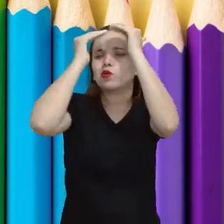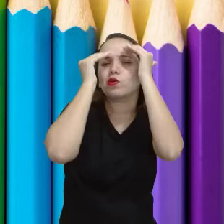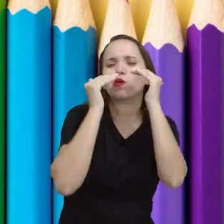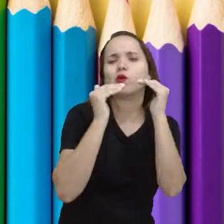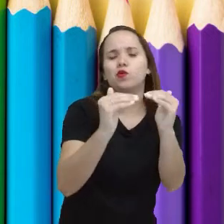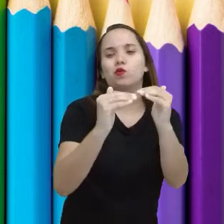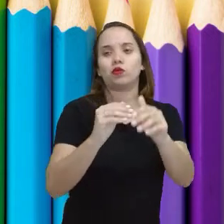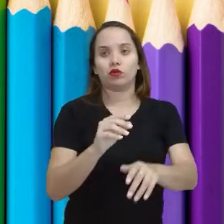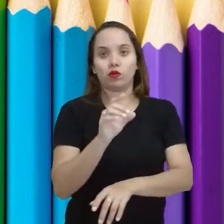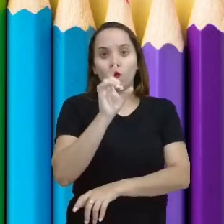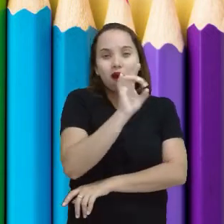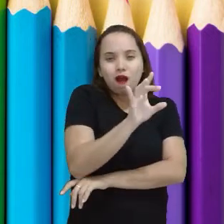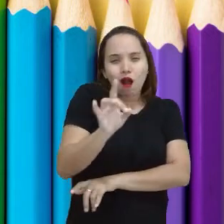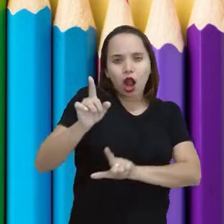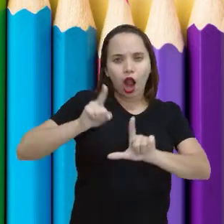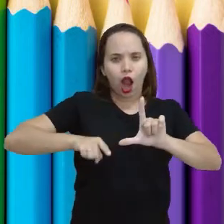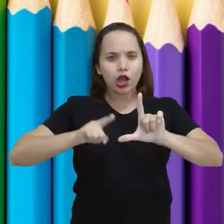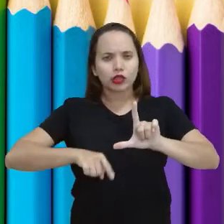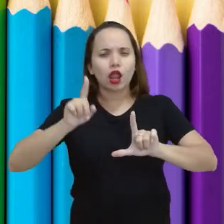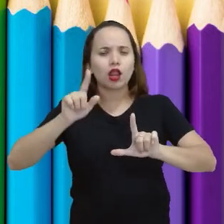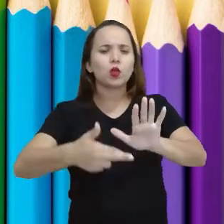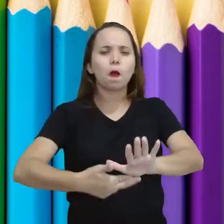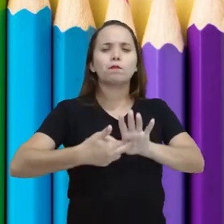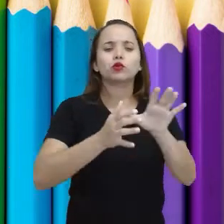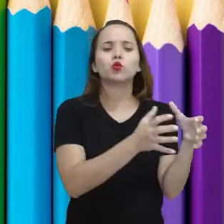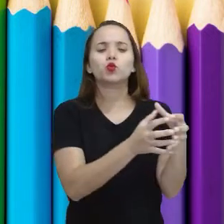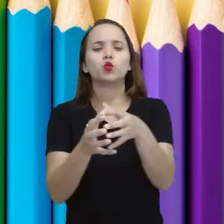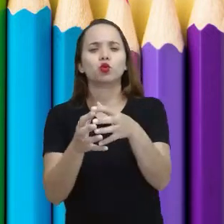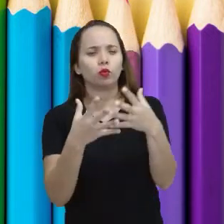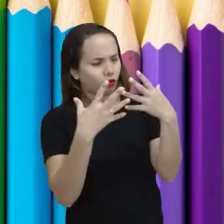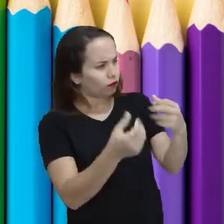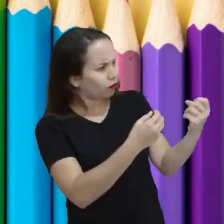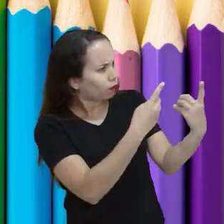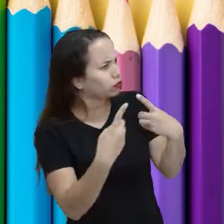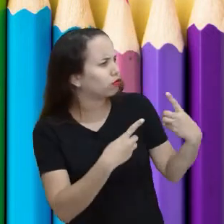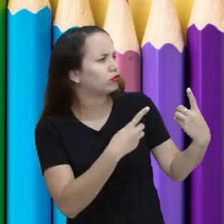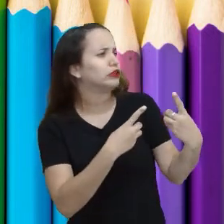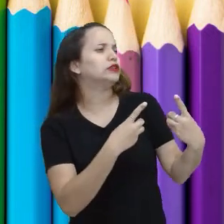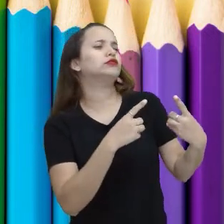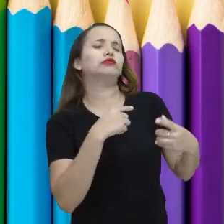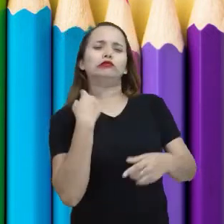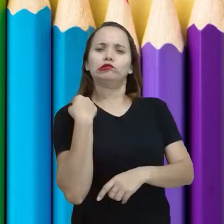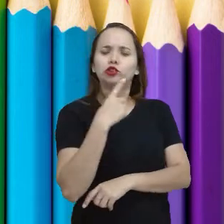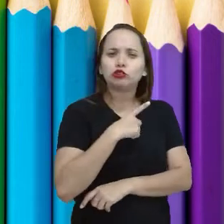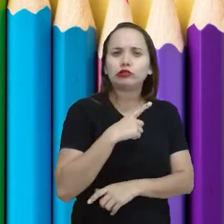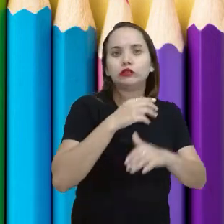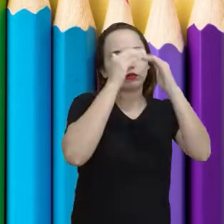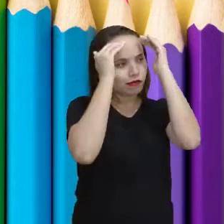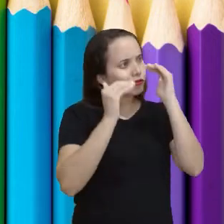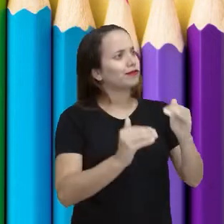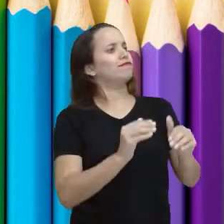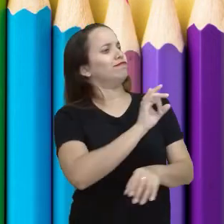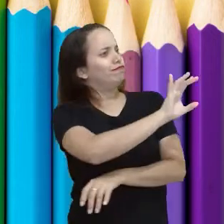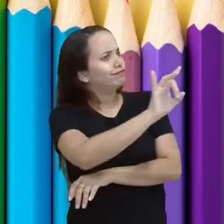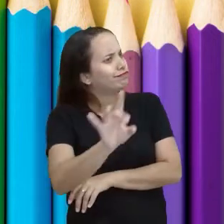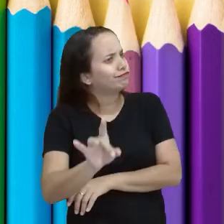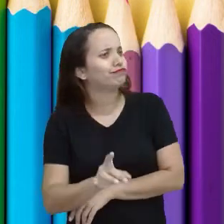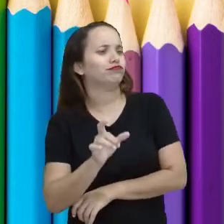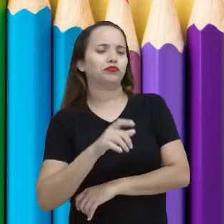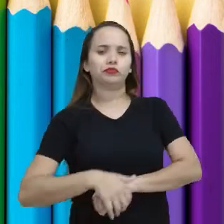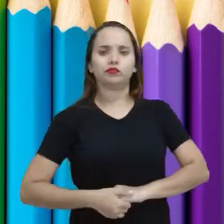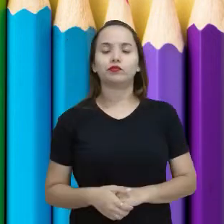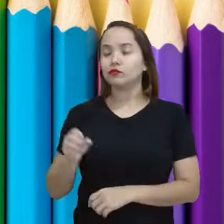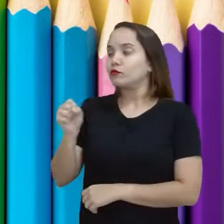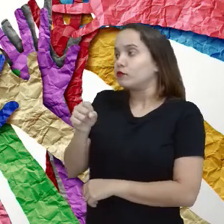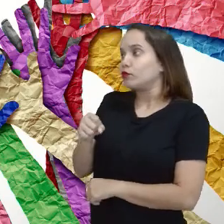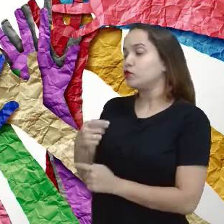de pessoas. Vamos debater sobre isso, Armando, a importância no dia a dia de já respeitar as pessoas como elas são e do que gostam?